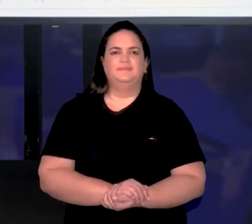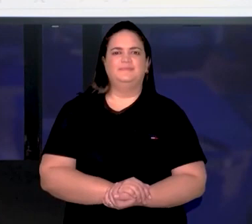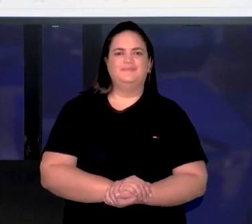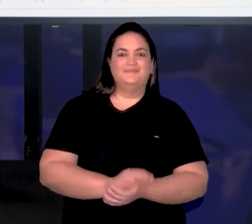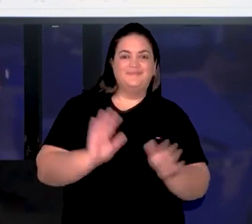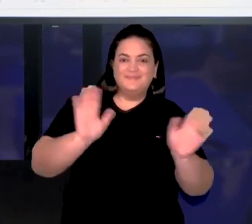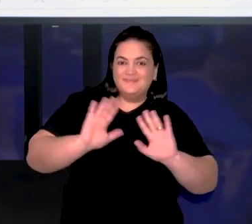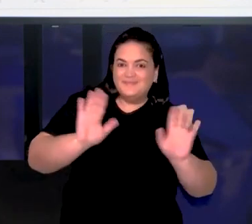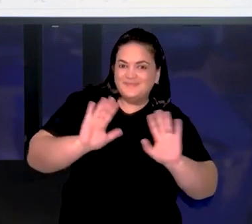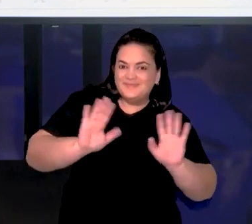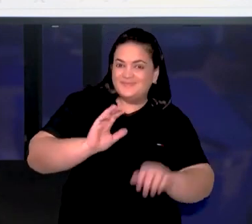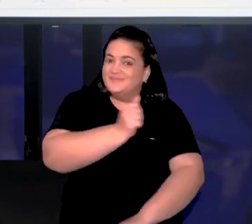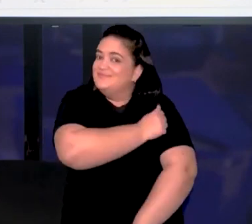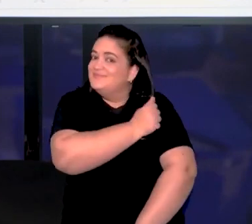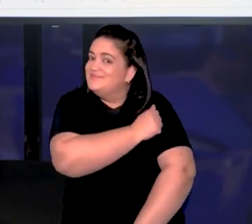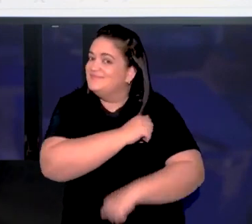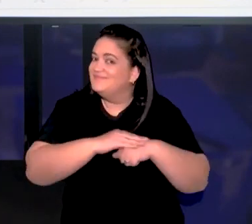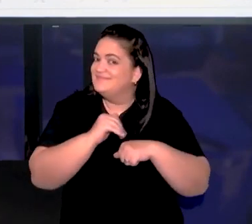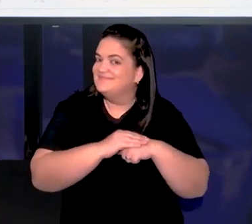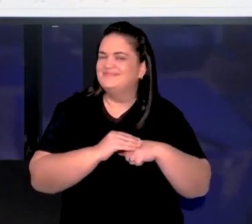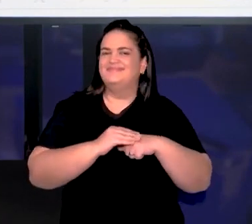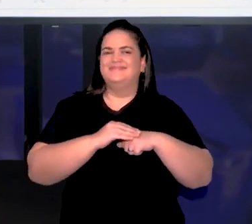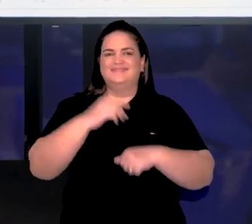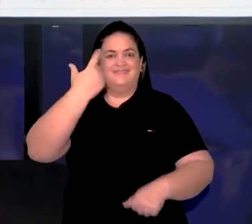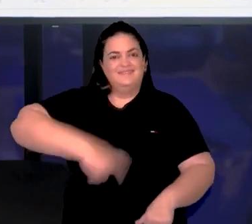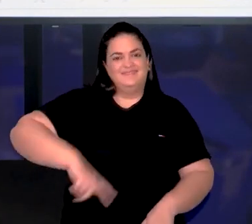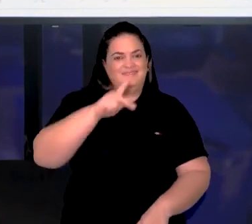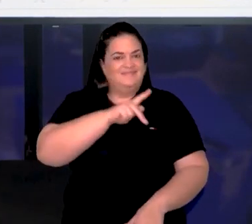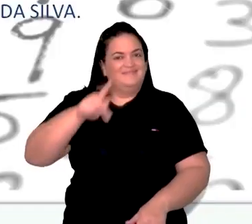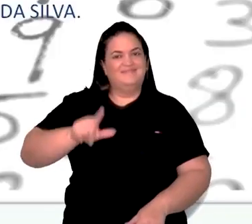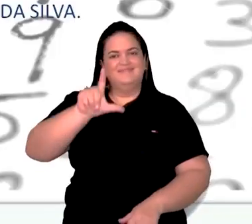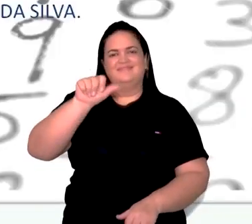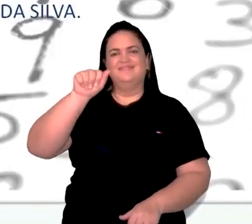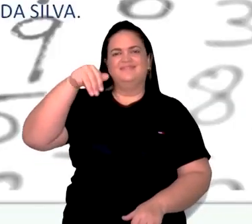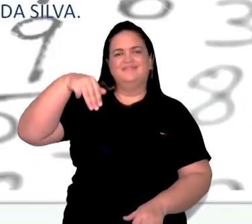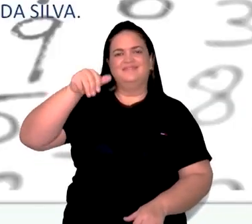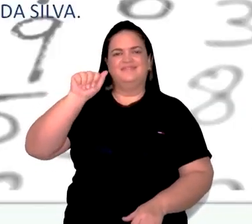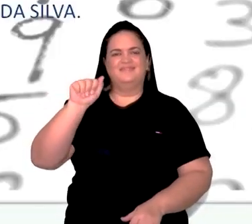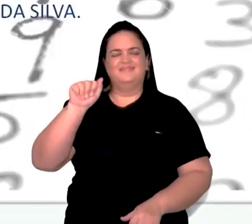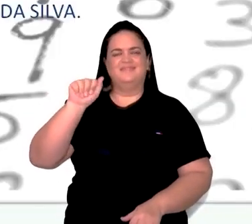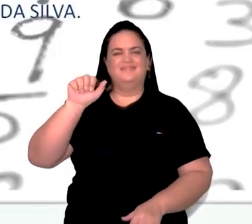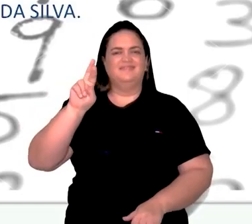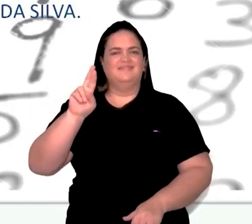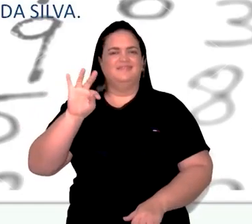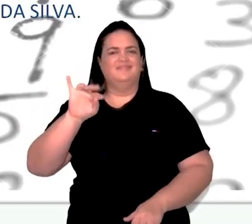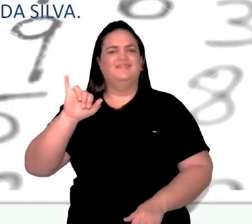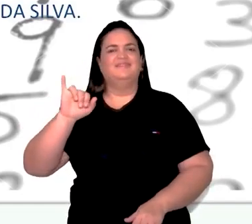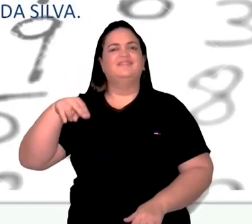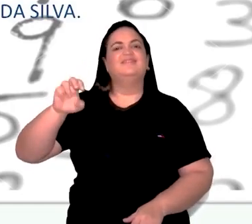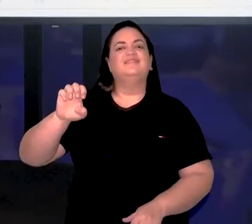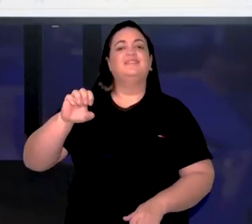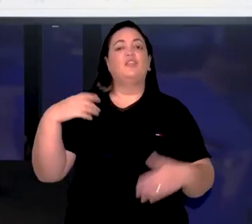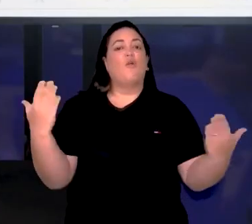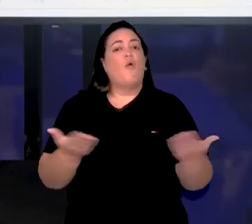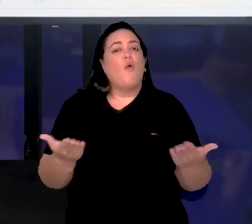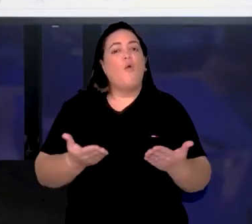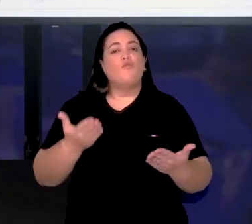Olá, meus queridos estudantes. Eu sou o professor Lamartine e vou trabalhar com vocês os números